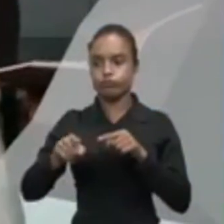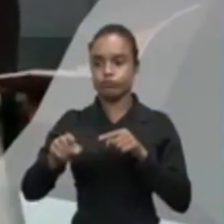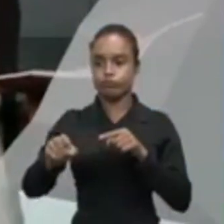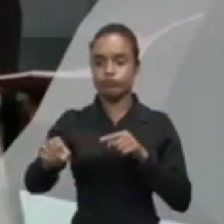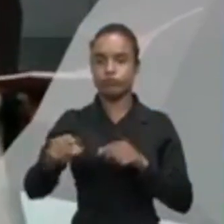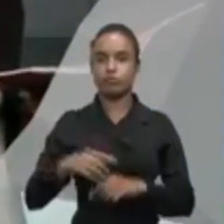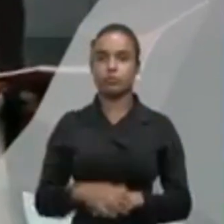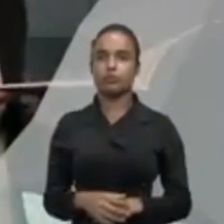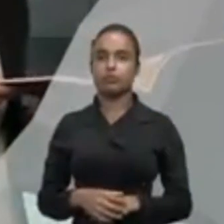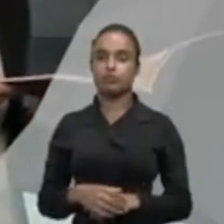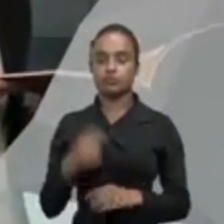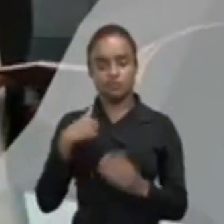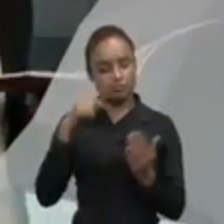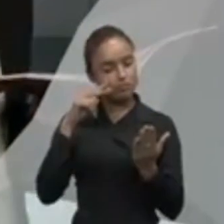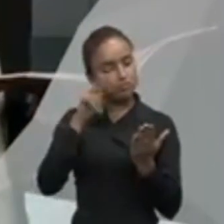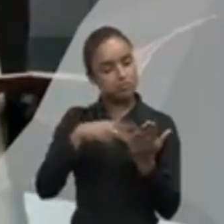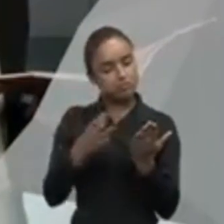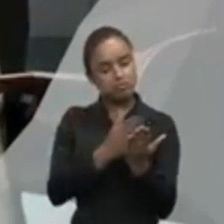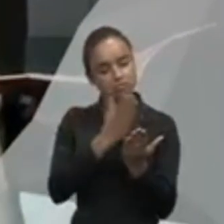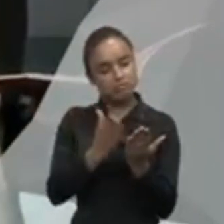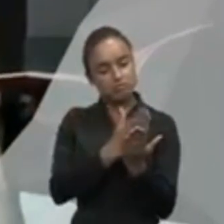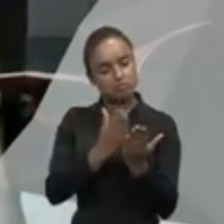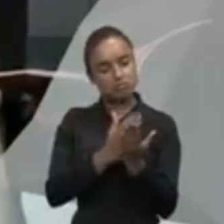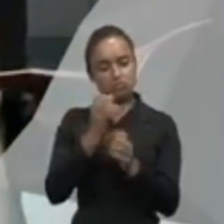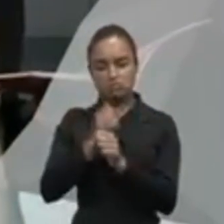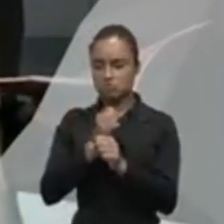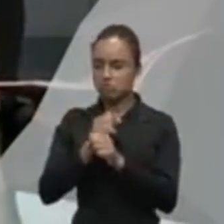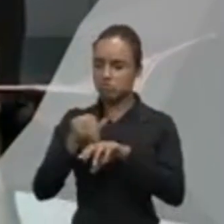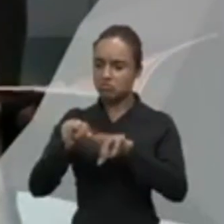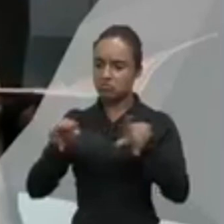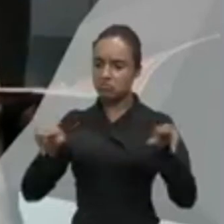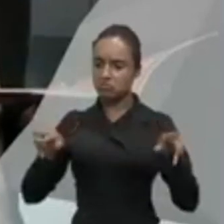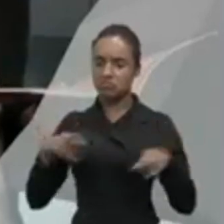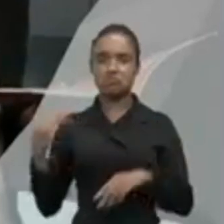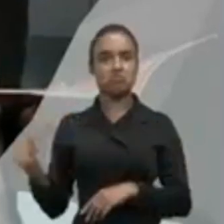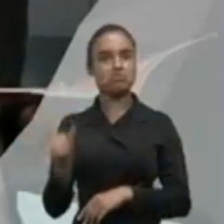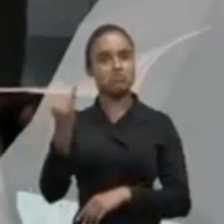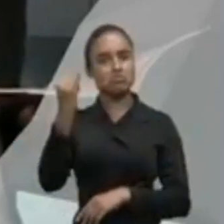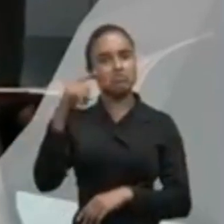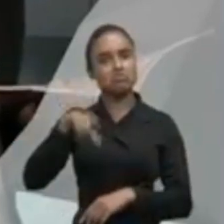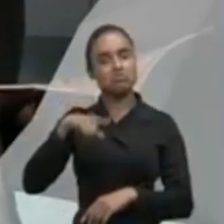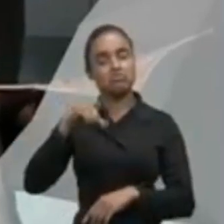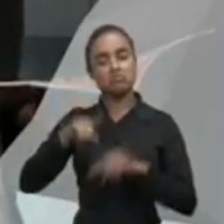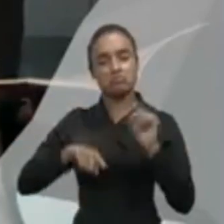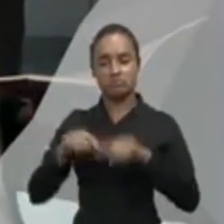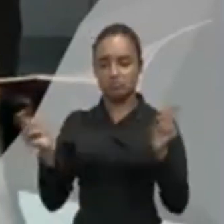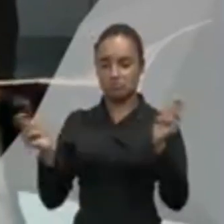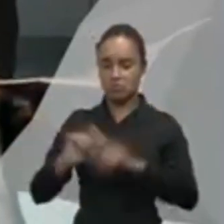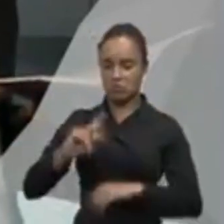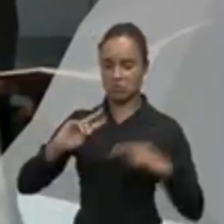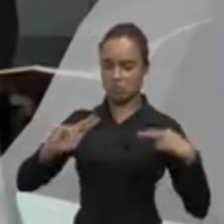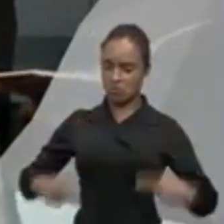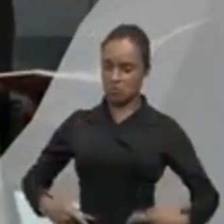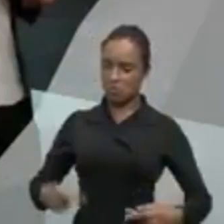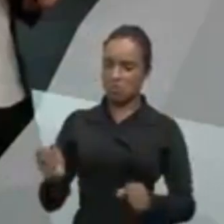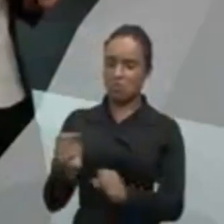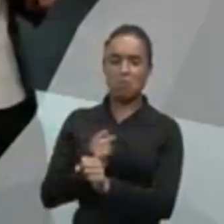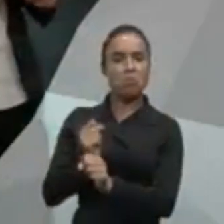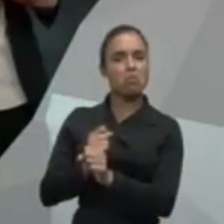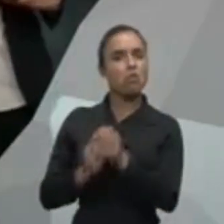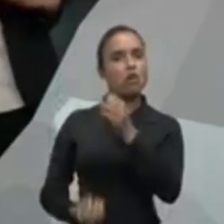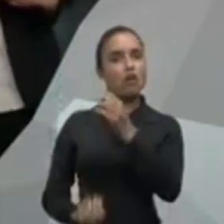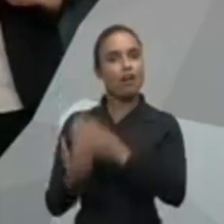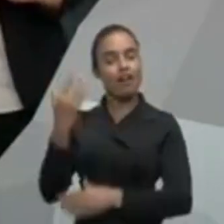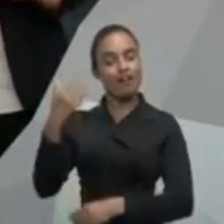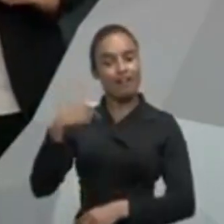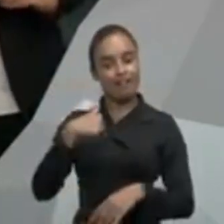Lendo esse livro de recordes de construções civis, eu só posso pensar que o ser humano é capaz de criar coisas incríveis, né? É que eu sou